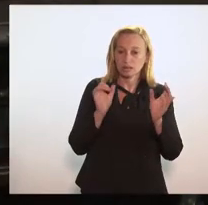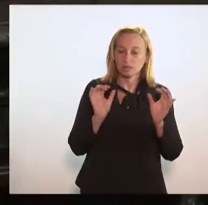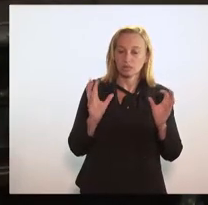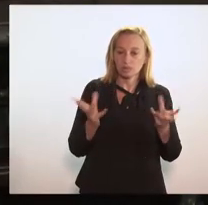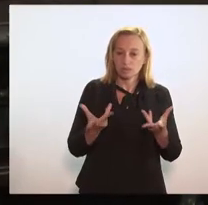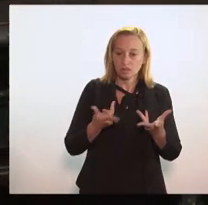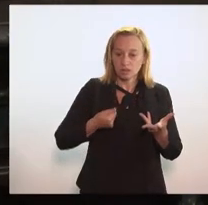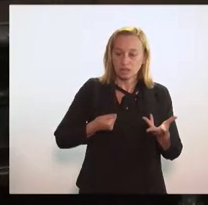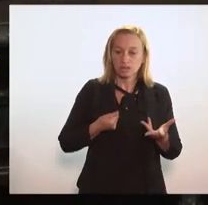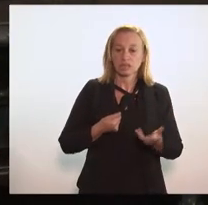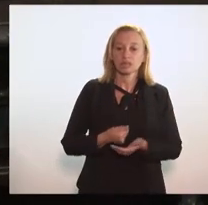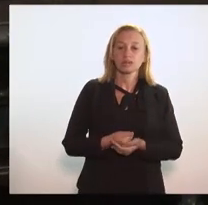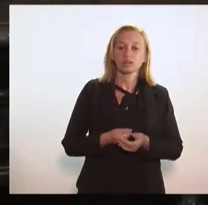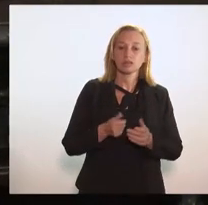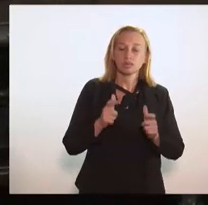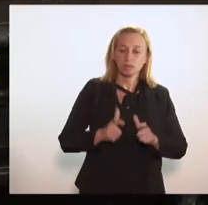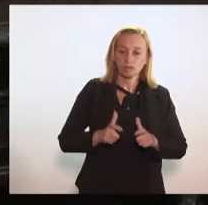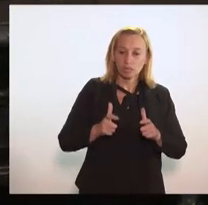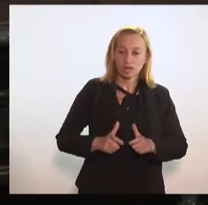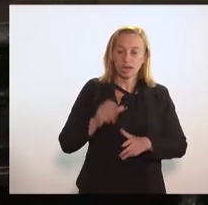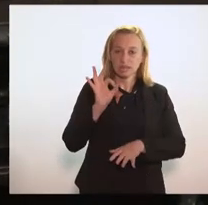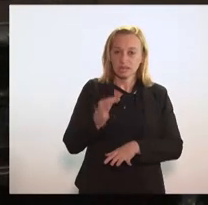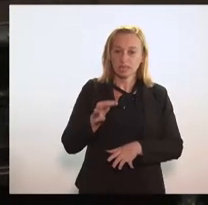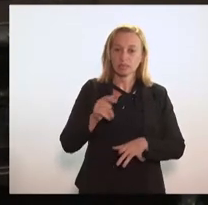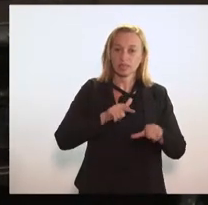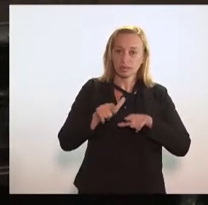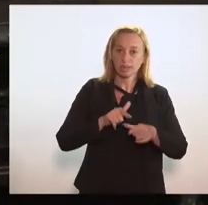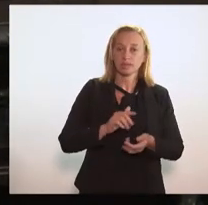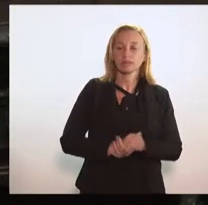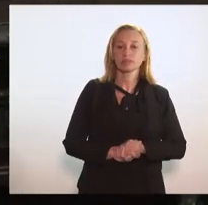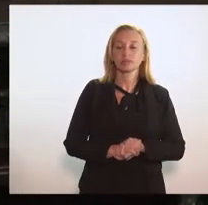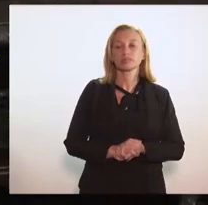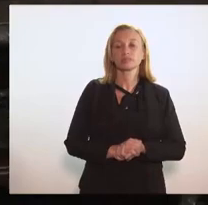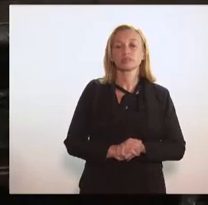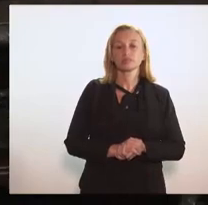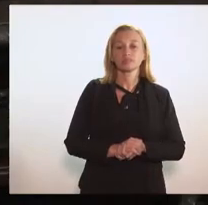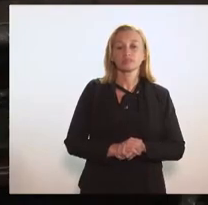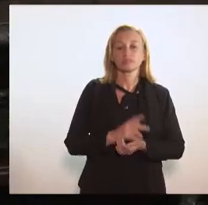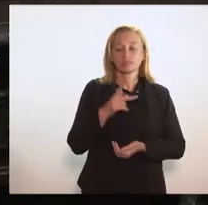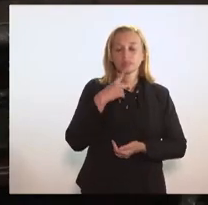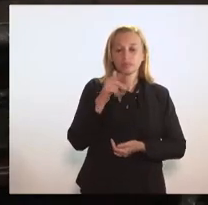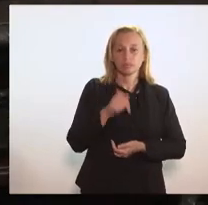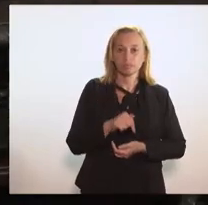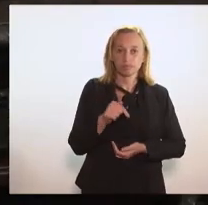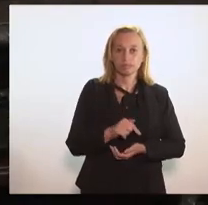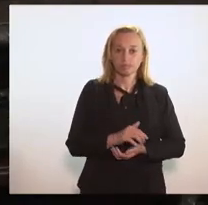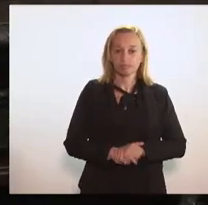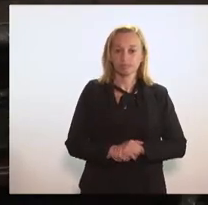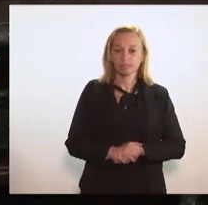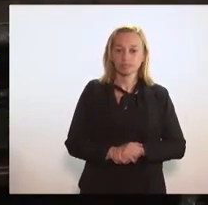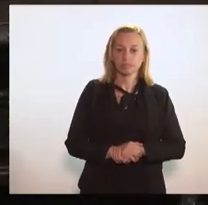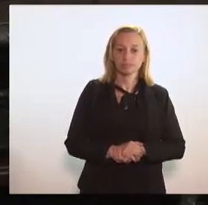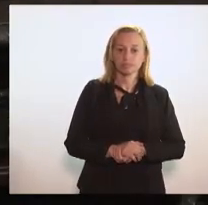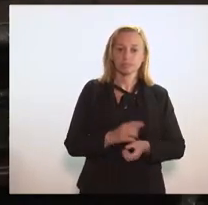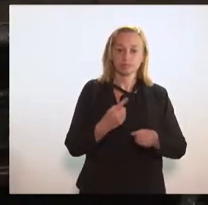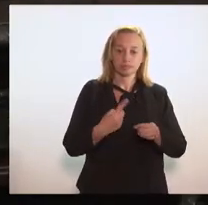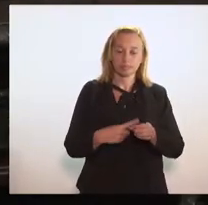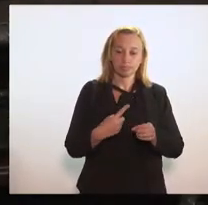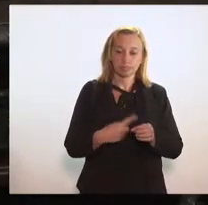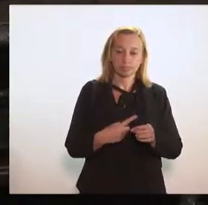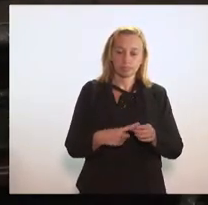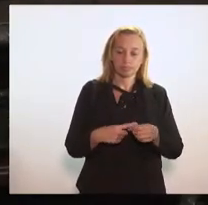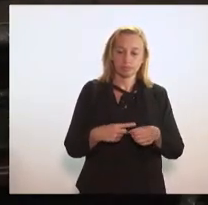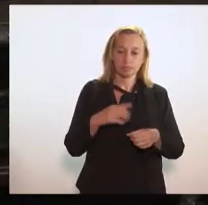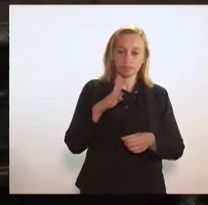espaço apropriado o local para fazer esse atendimento inclusive falando aqui no bairro do Barreto